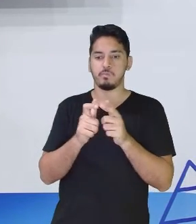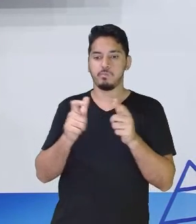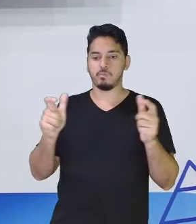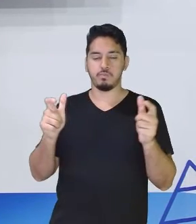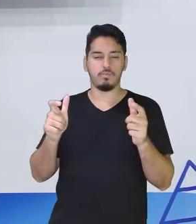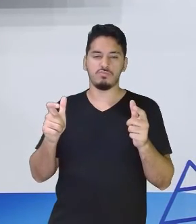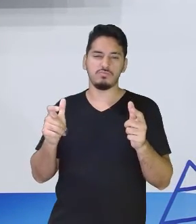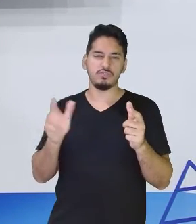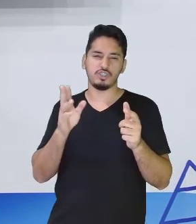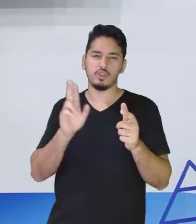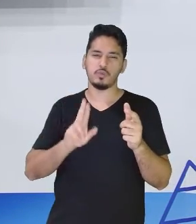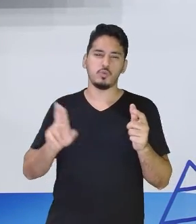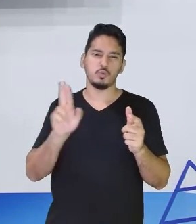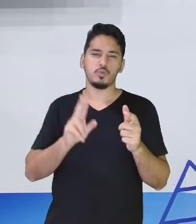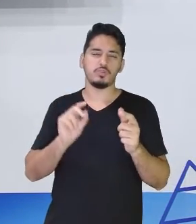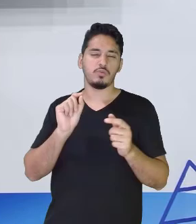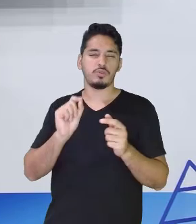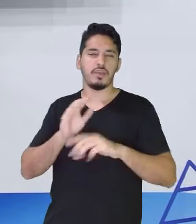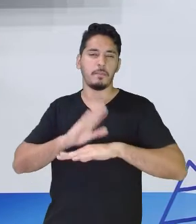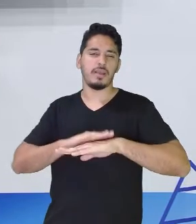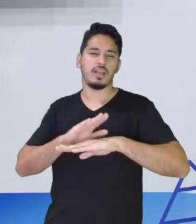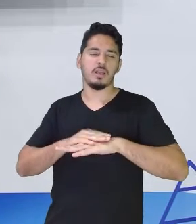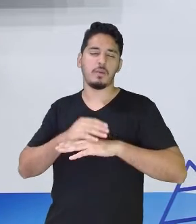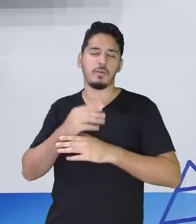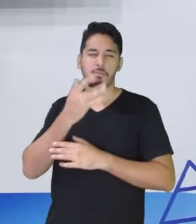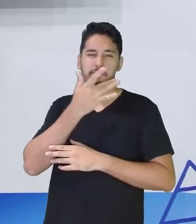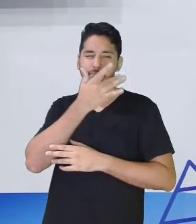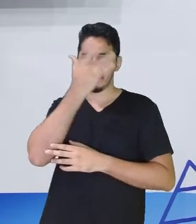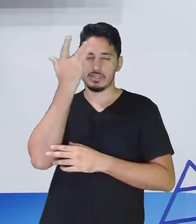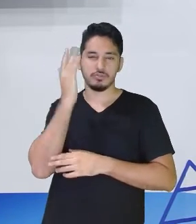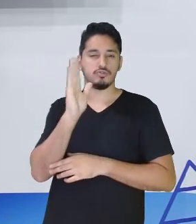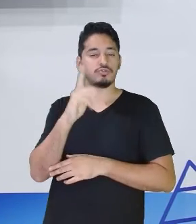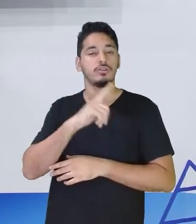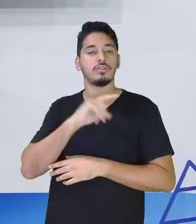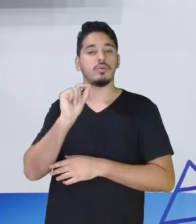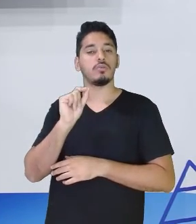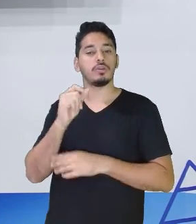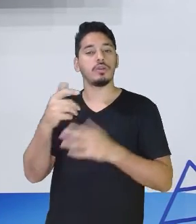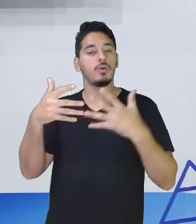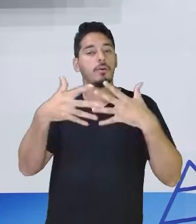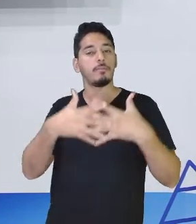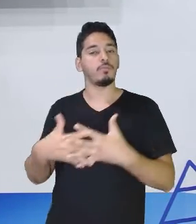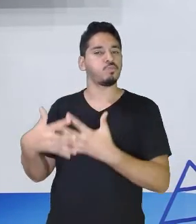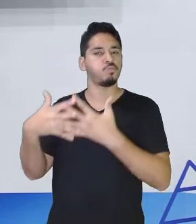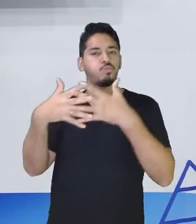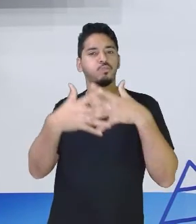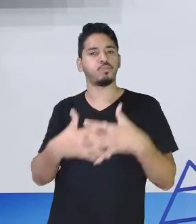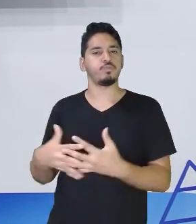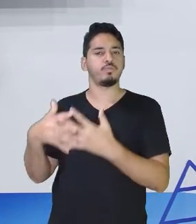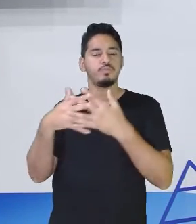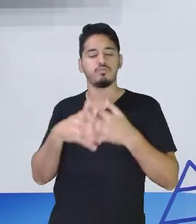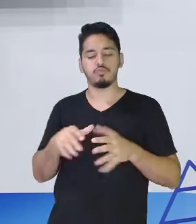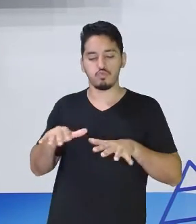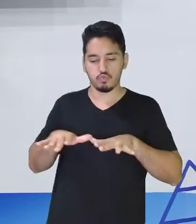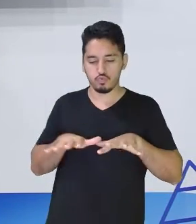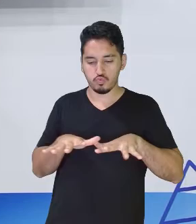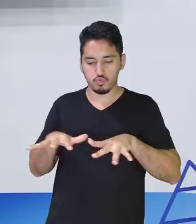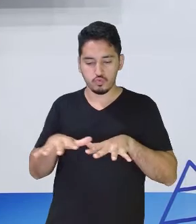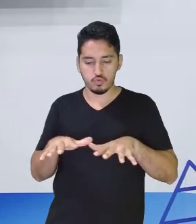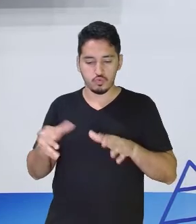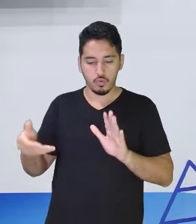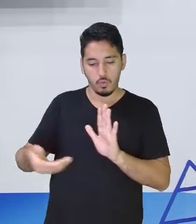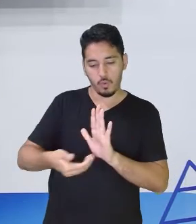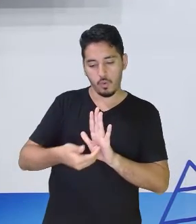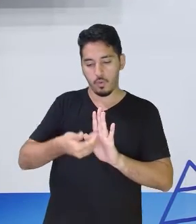já não faz esse trabalho manualmente, e aí já tem a questão de uma industrialização, né, de equipamentos que fazem